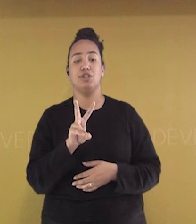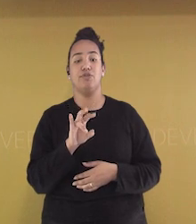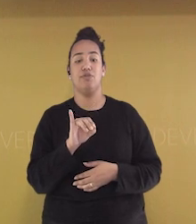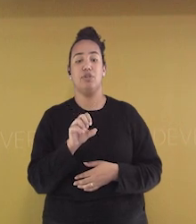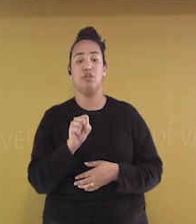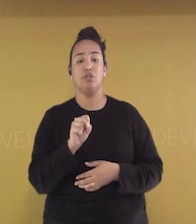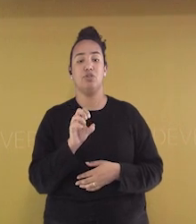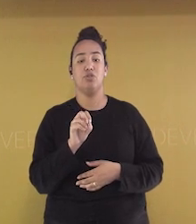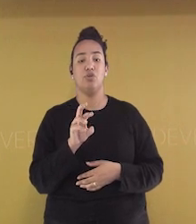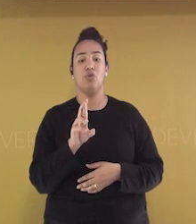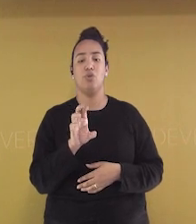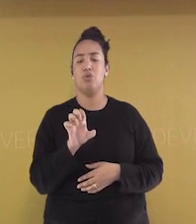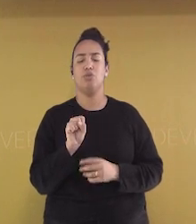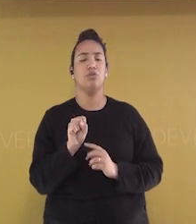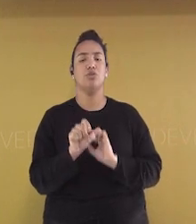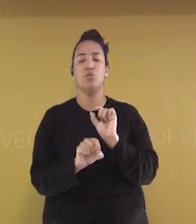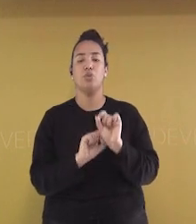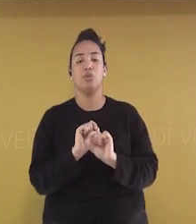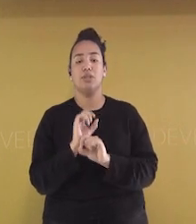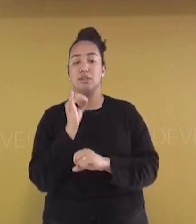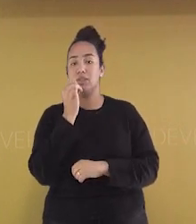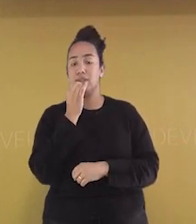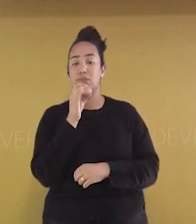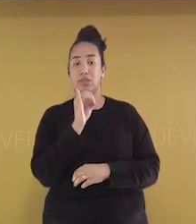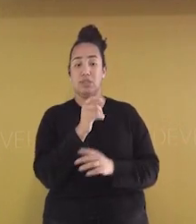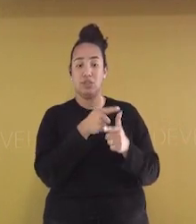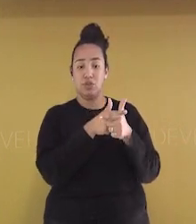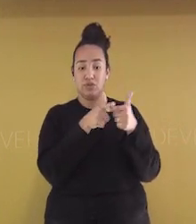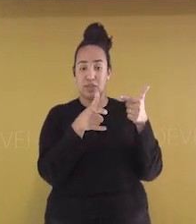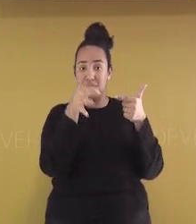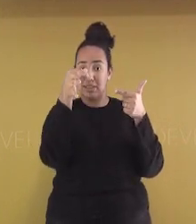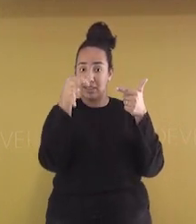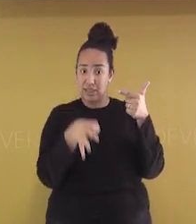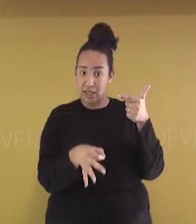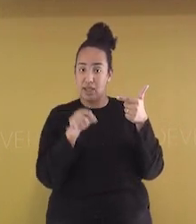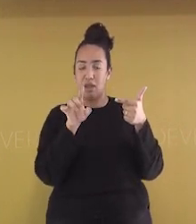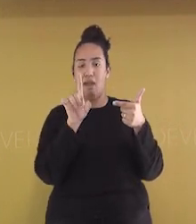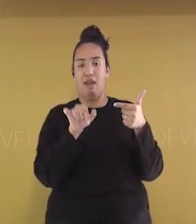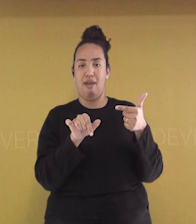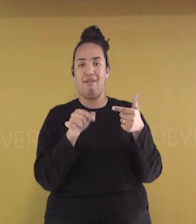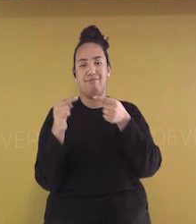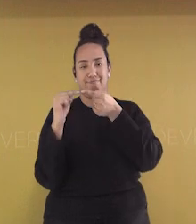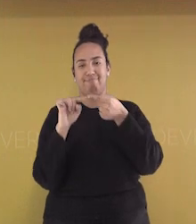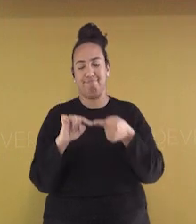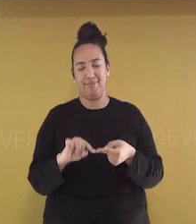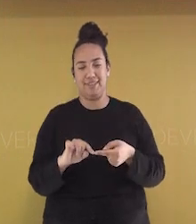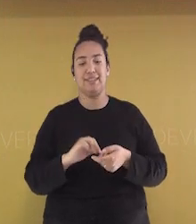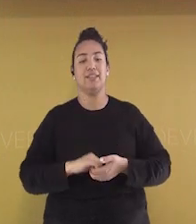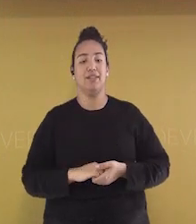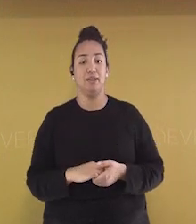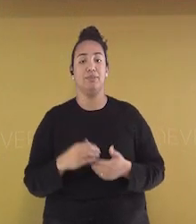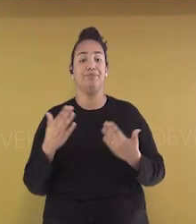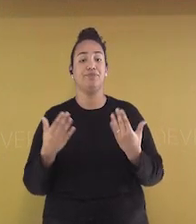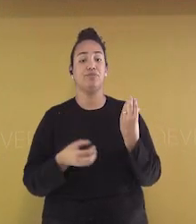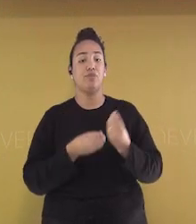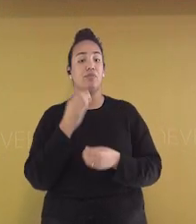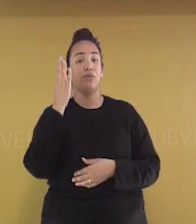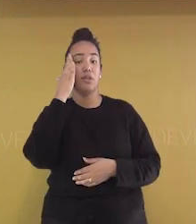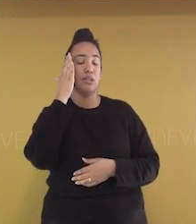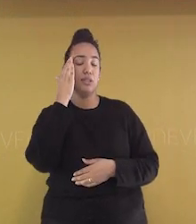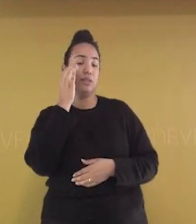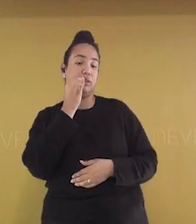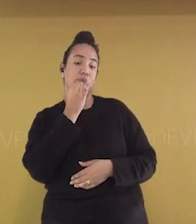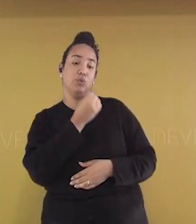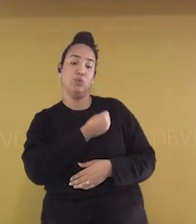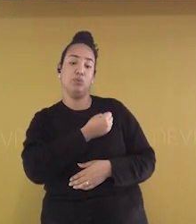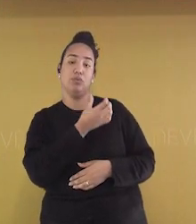que um número é divisor de outro quando há uma divisão exata. Por exemplo, para saber os divisores